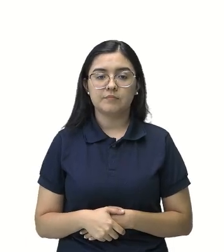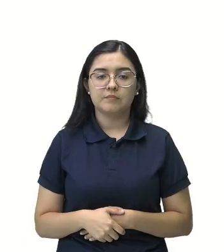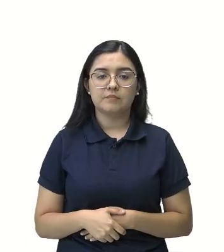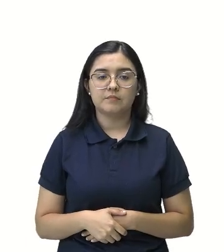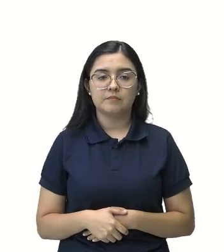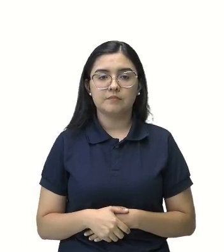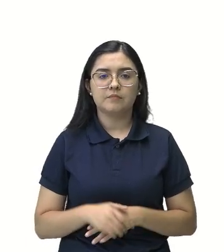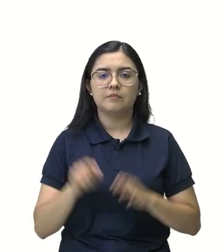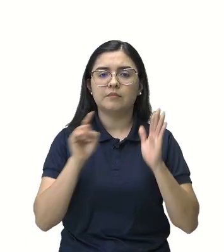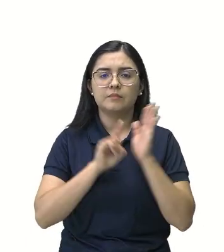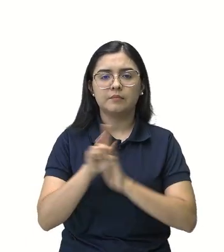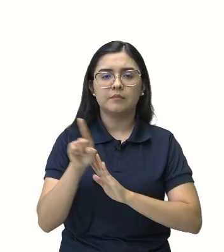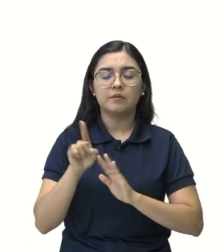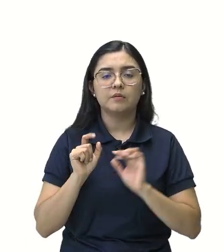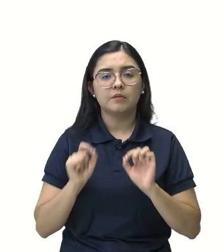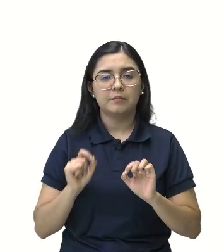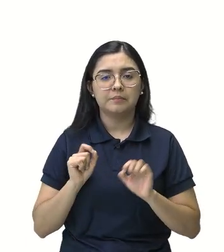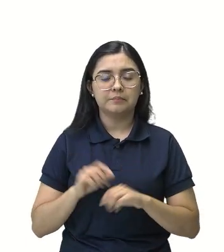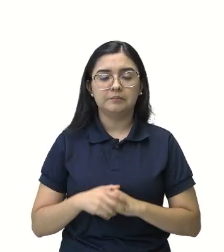A pergunta é: